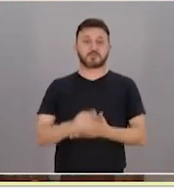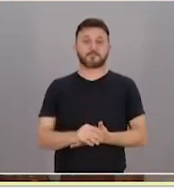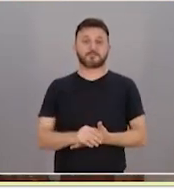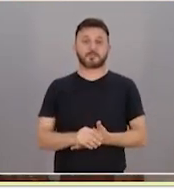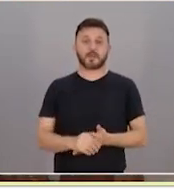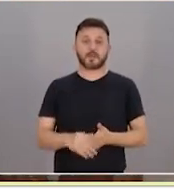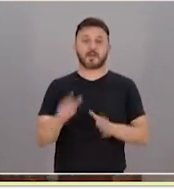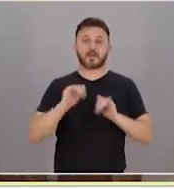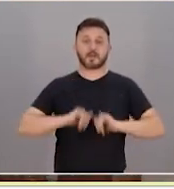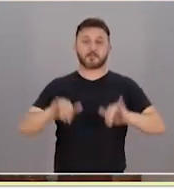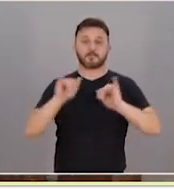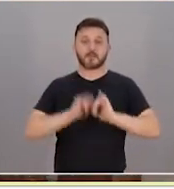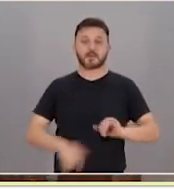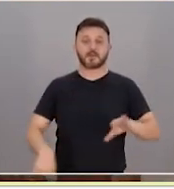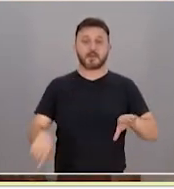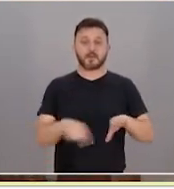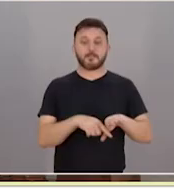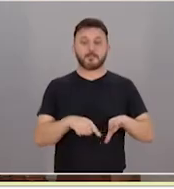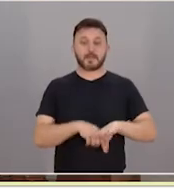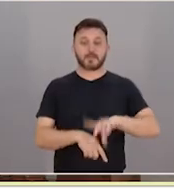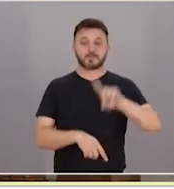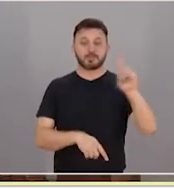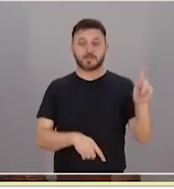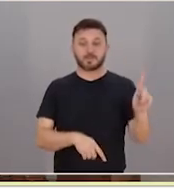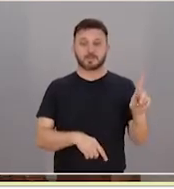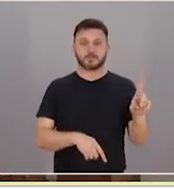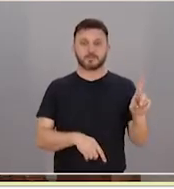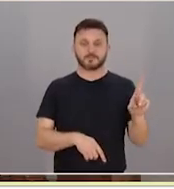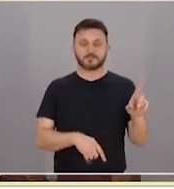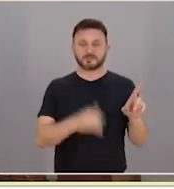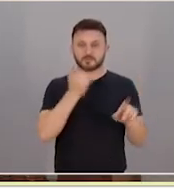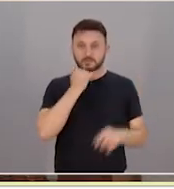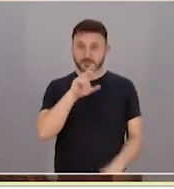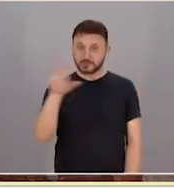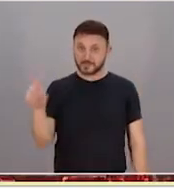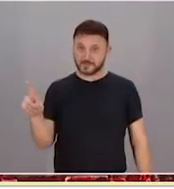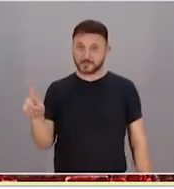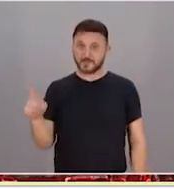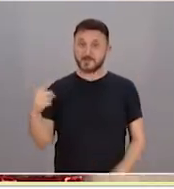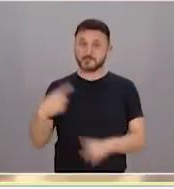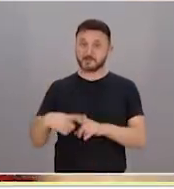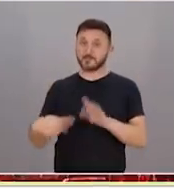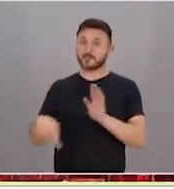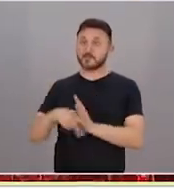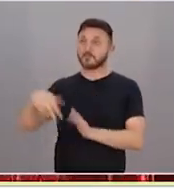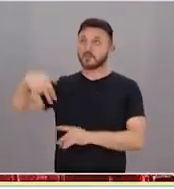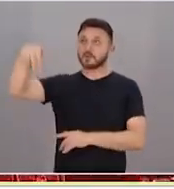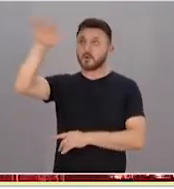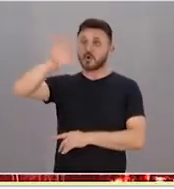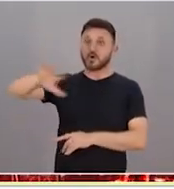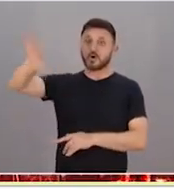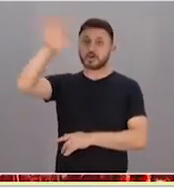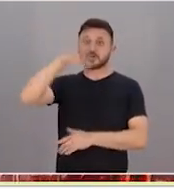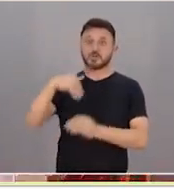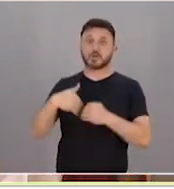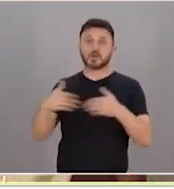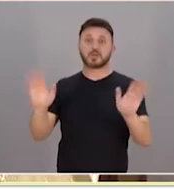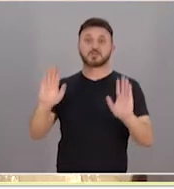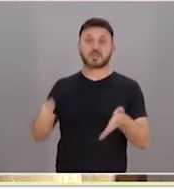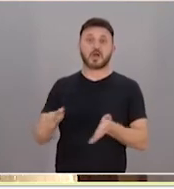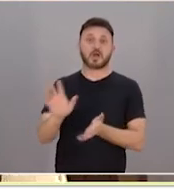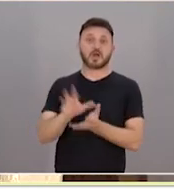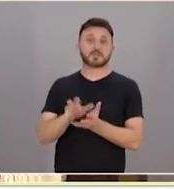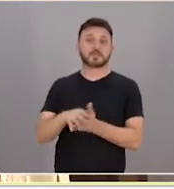direito, pedindo a Deus nosso Senhor para a expansão no Nordeste, e inauguramos Olinda e Recife, quem diria?